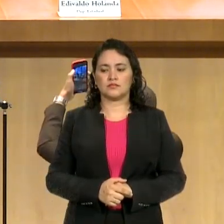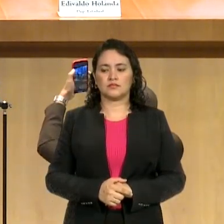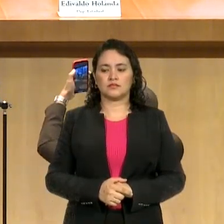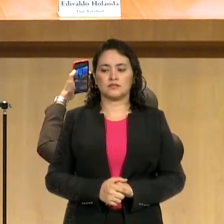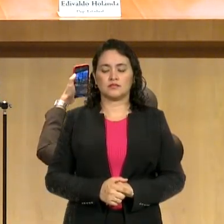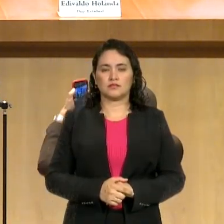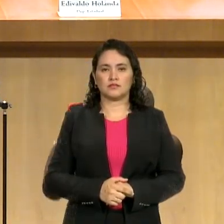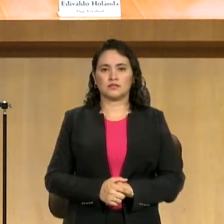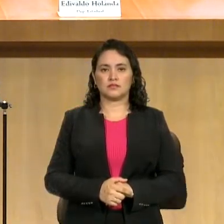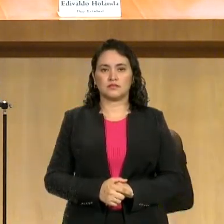regime de prioridade